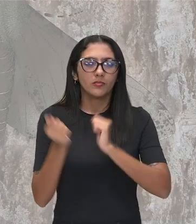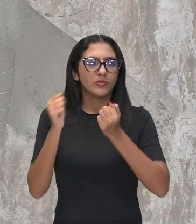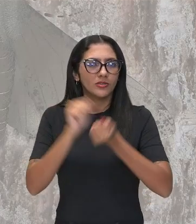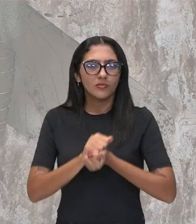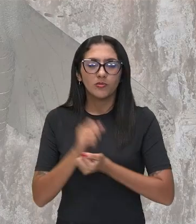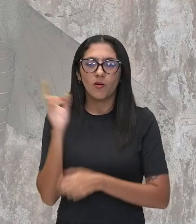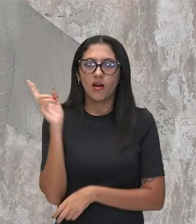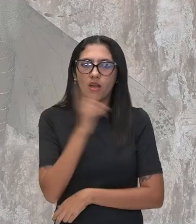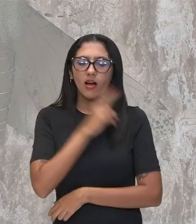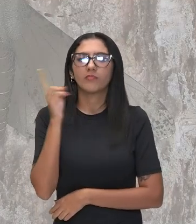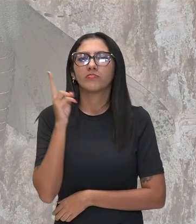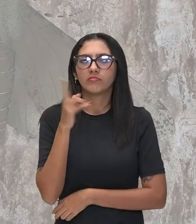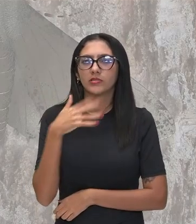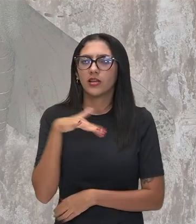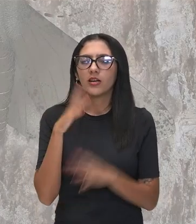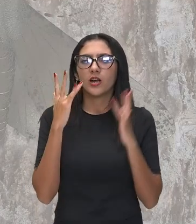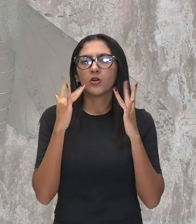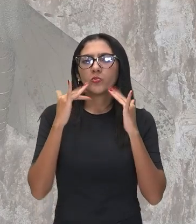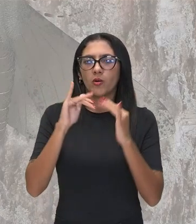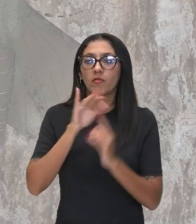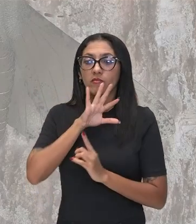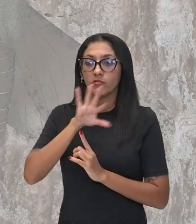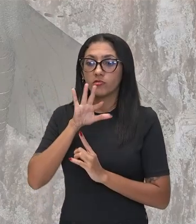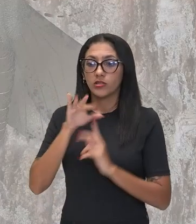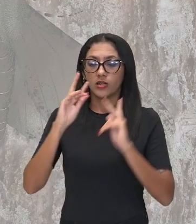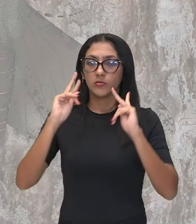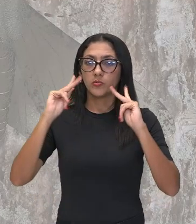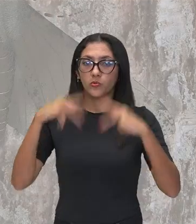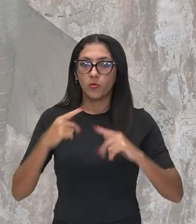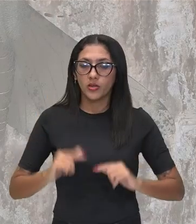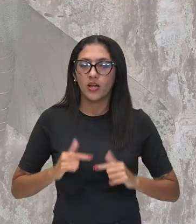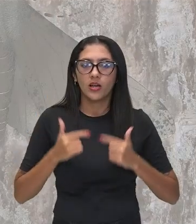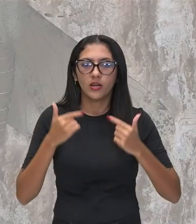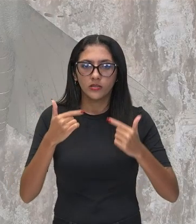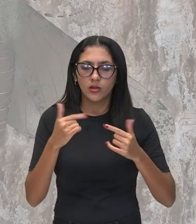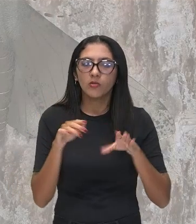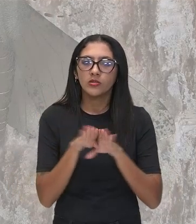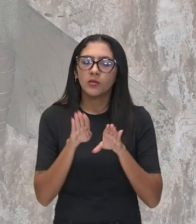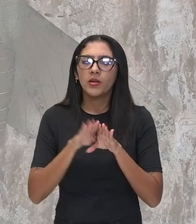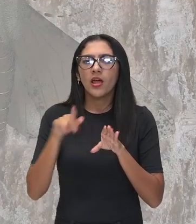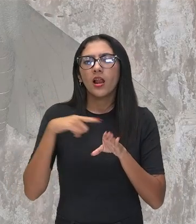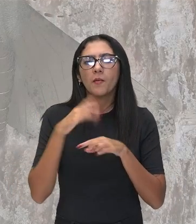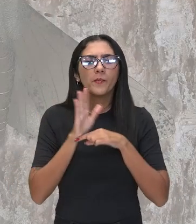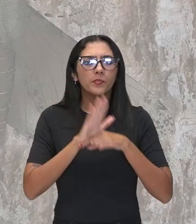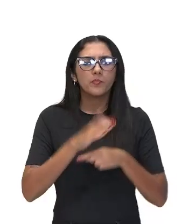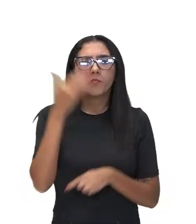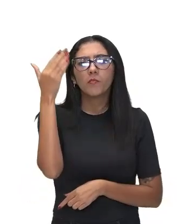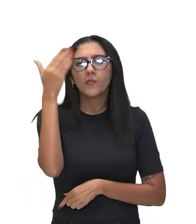ambiental induzida pelo homem e é frequentemente citado como evidência convincente do